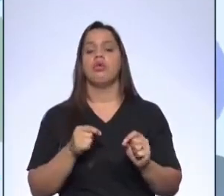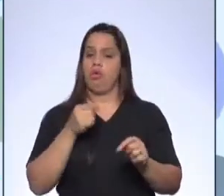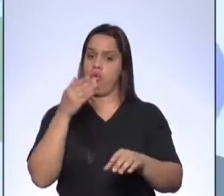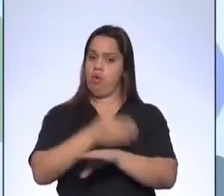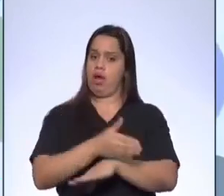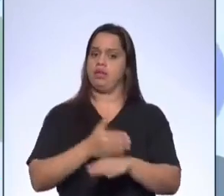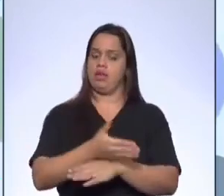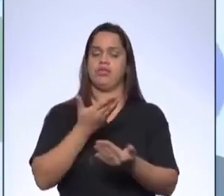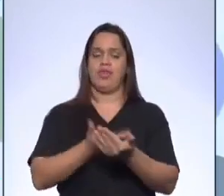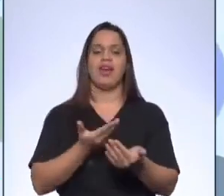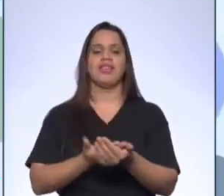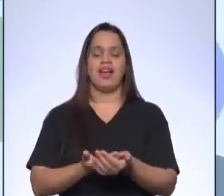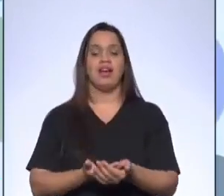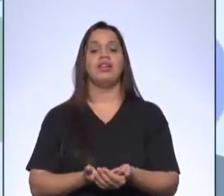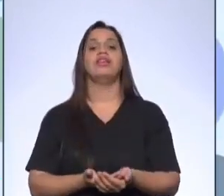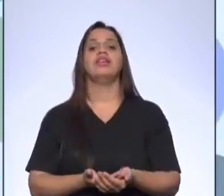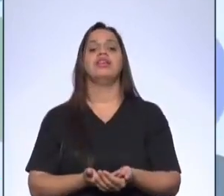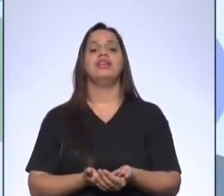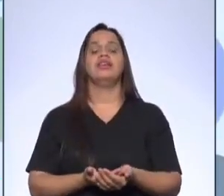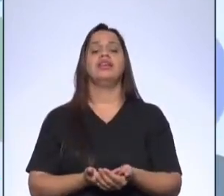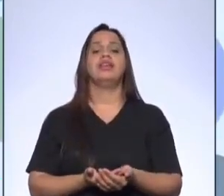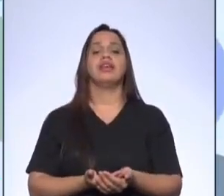aulas, irão